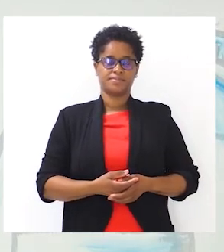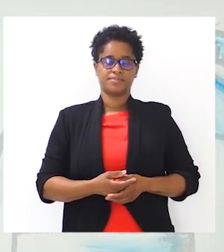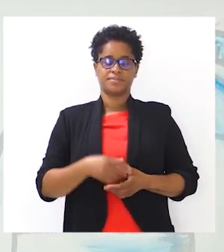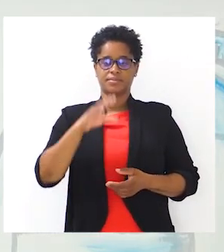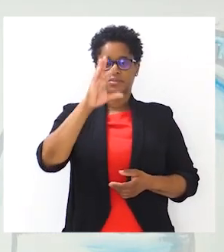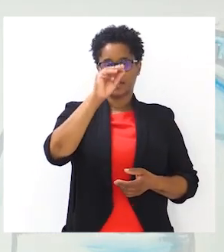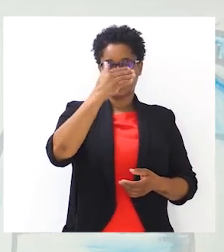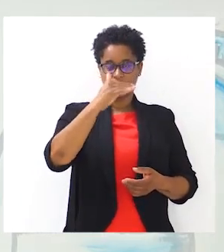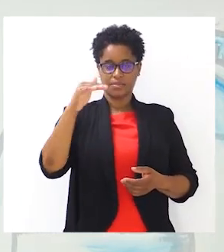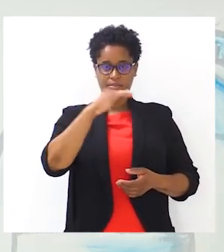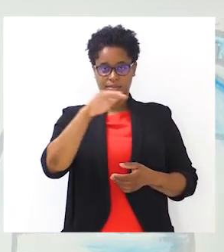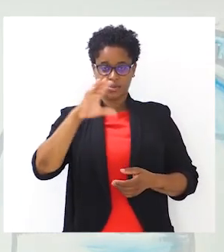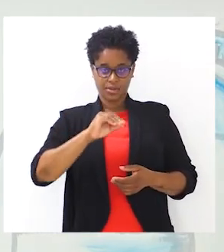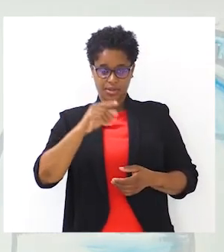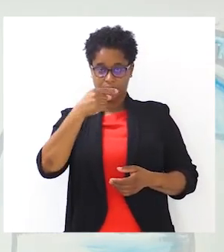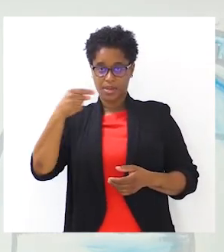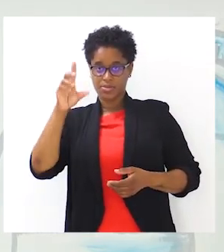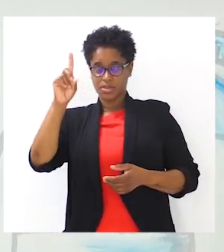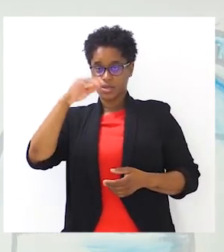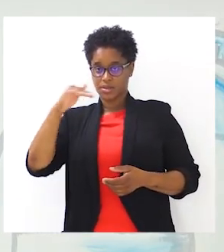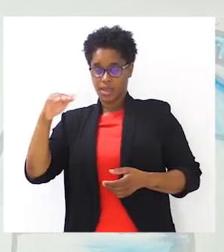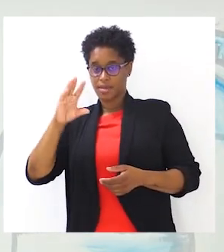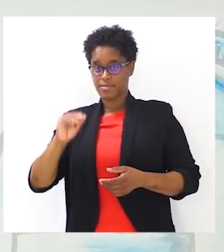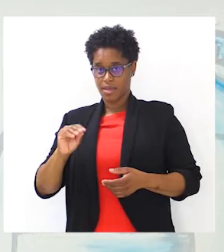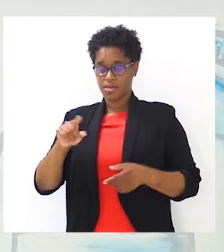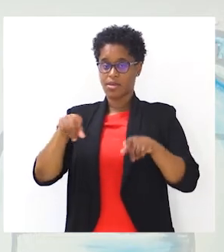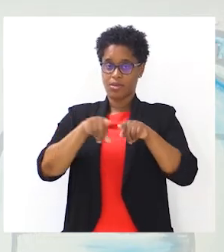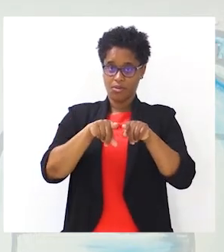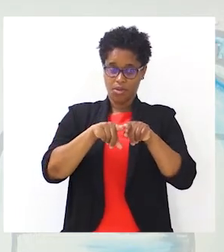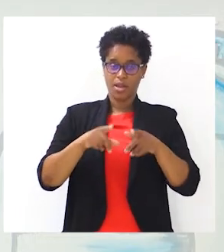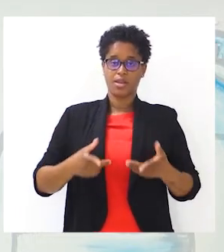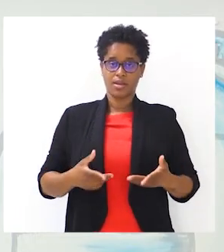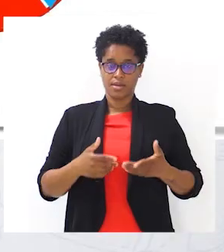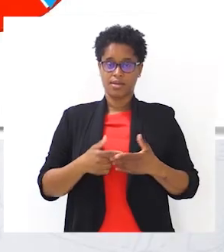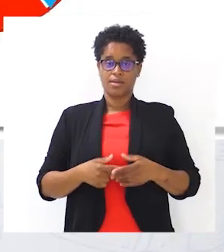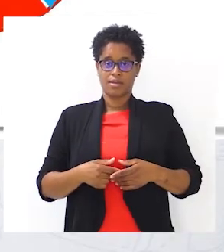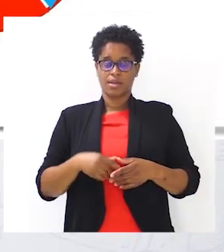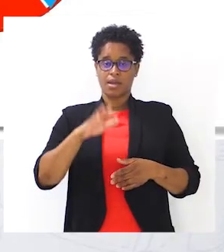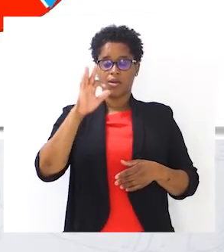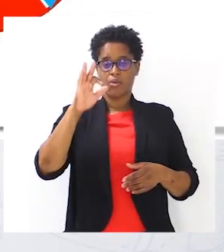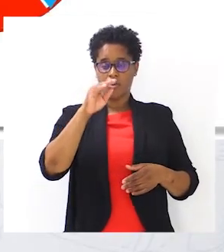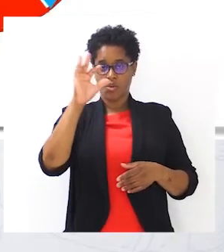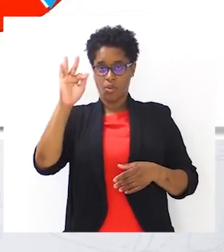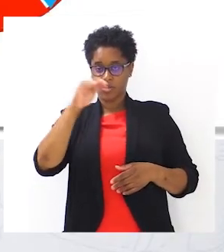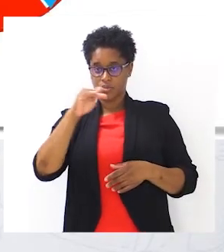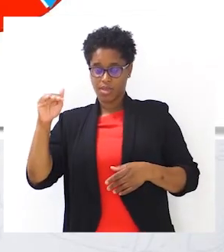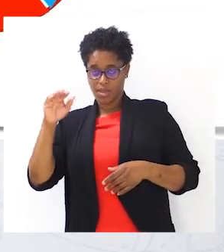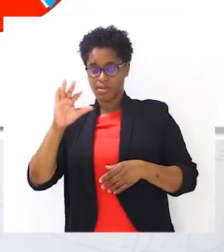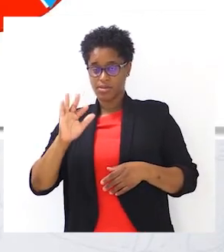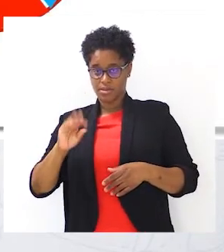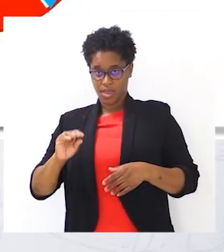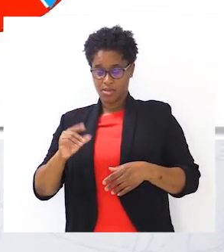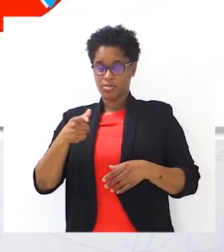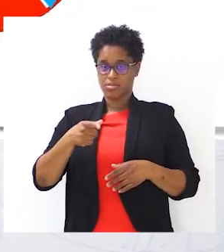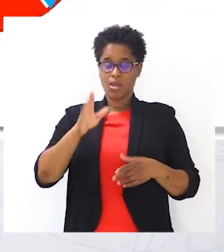10 décimos menos 6 décimos é igual a 4 décimos,